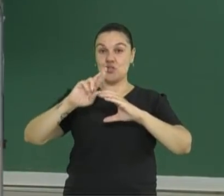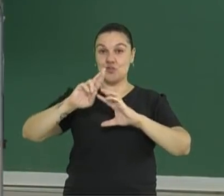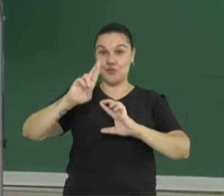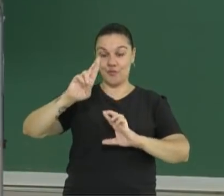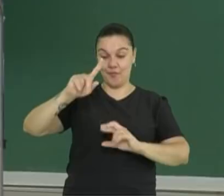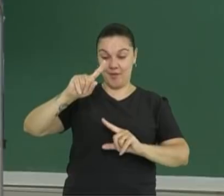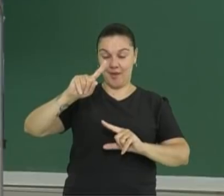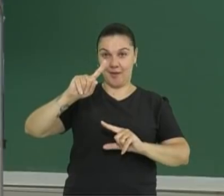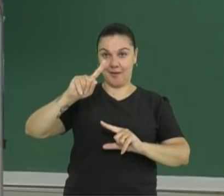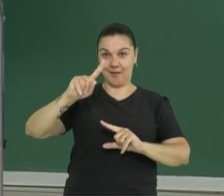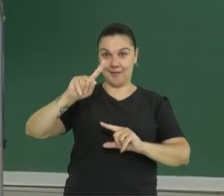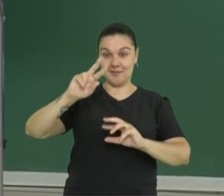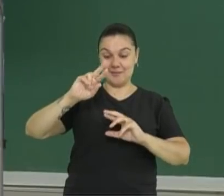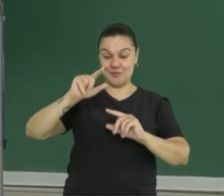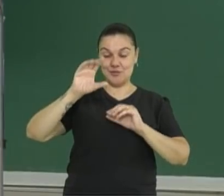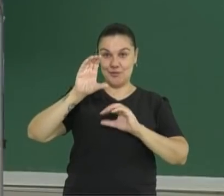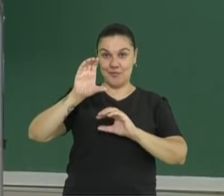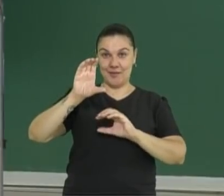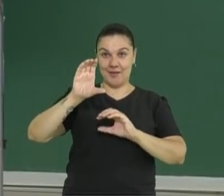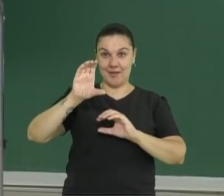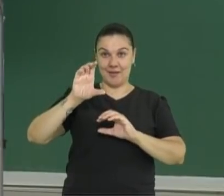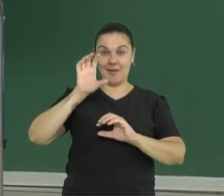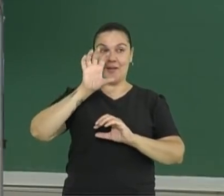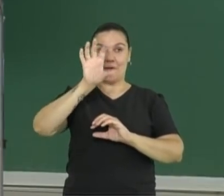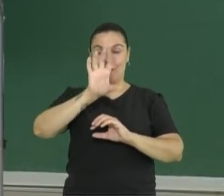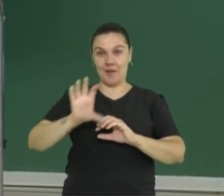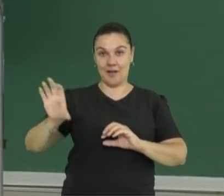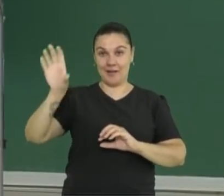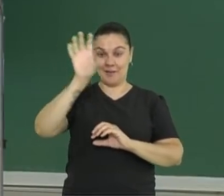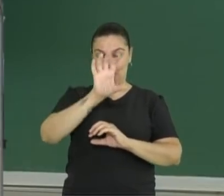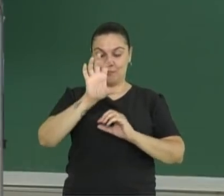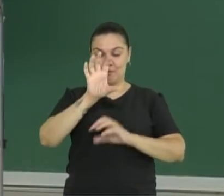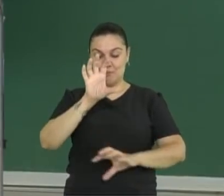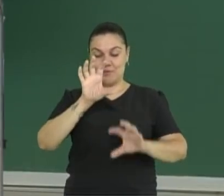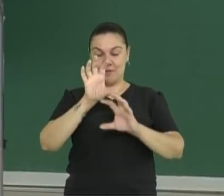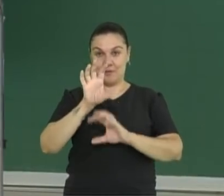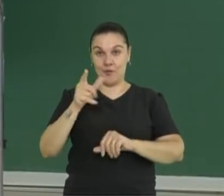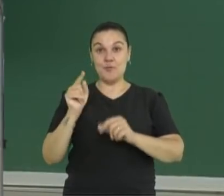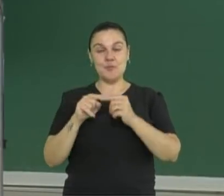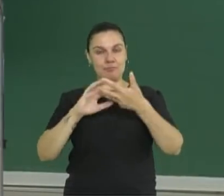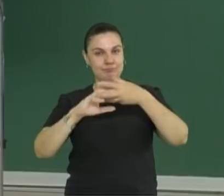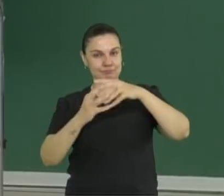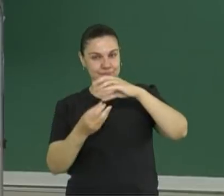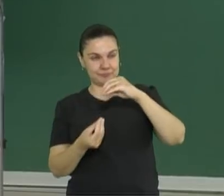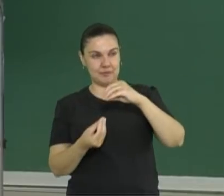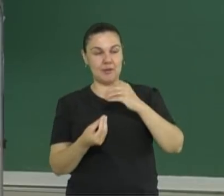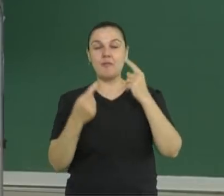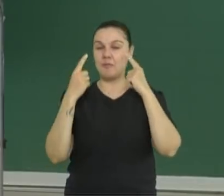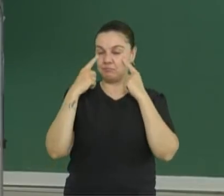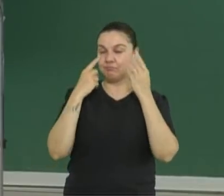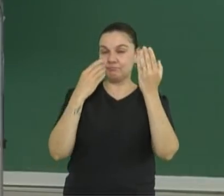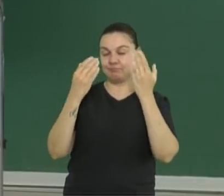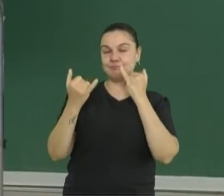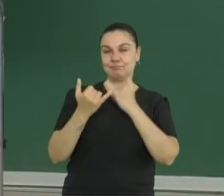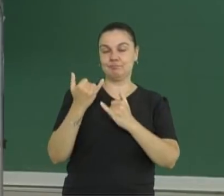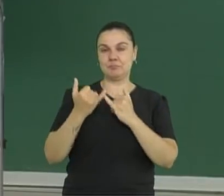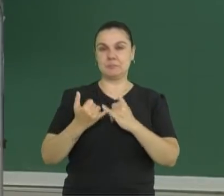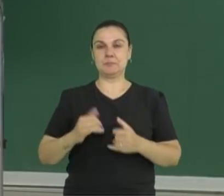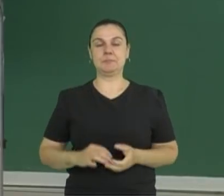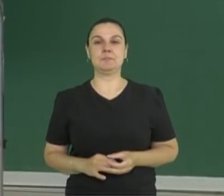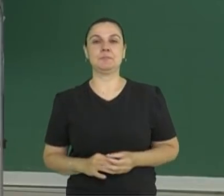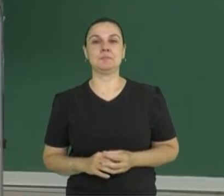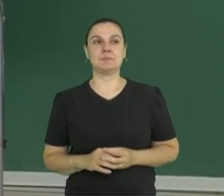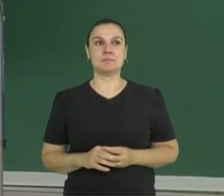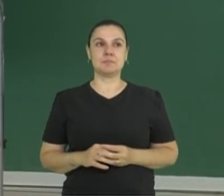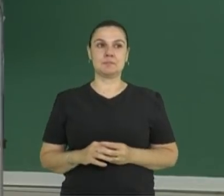são distintos, cada um na sua região, cada um com a sua composição, a gente pode fazer meio que esse